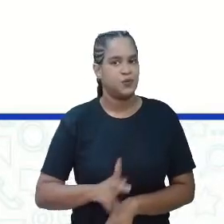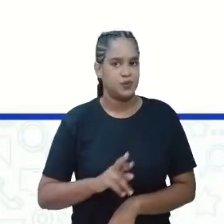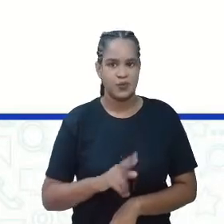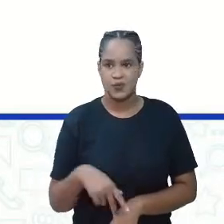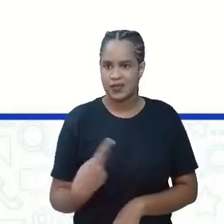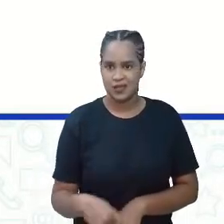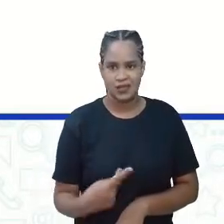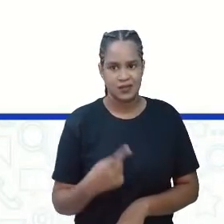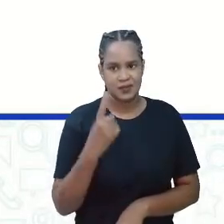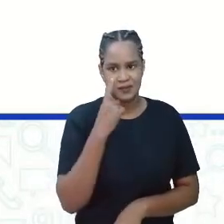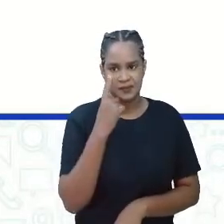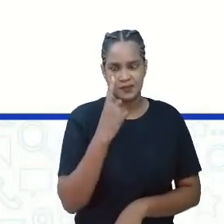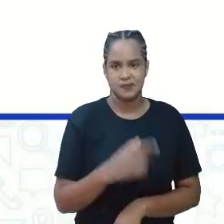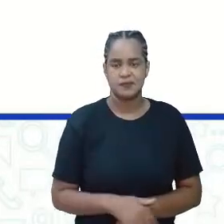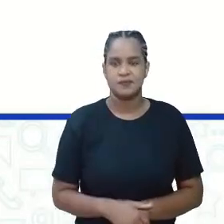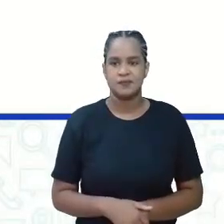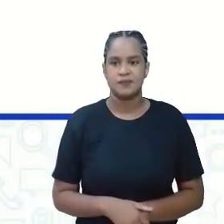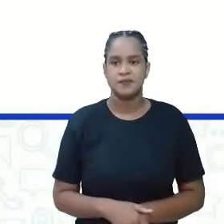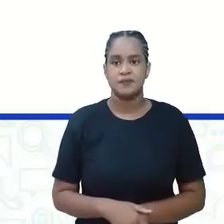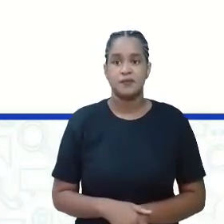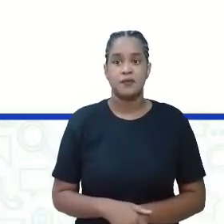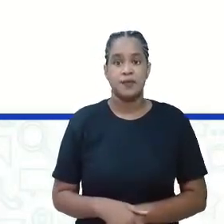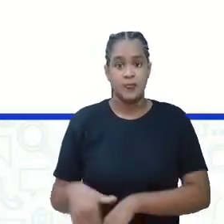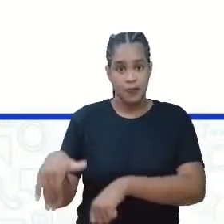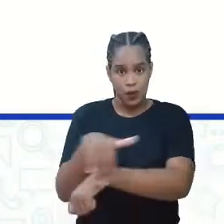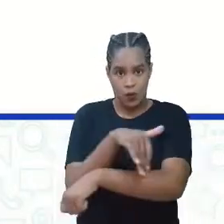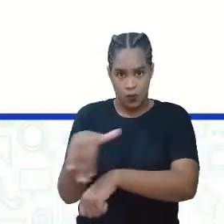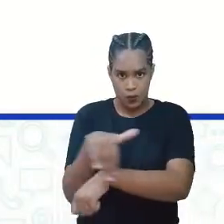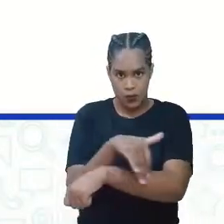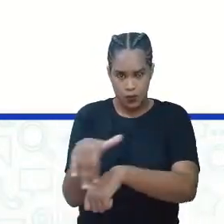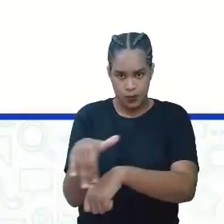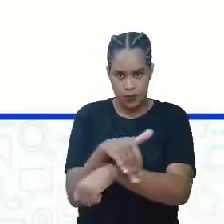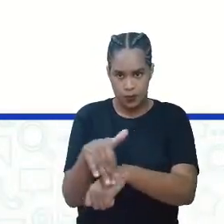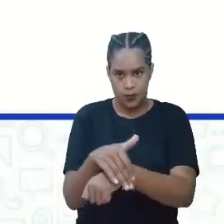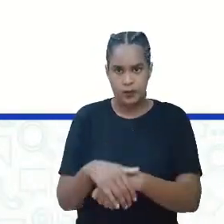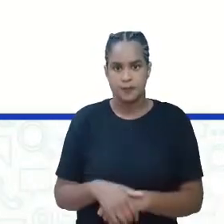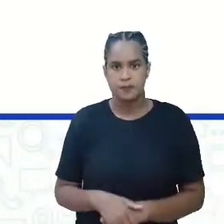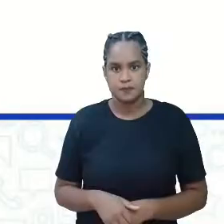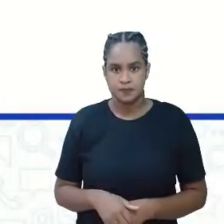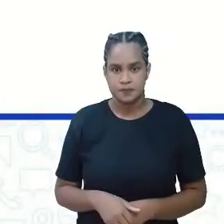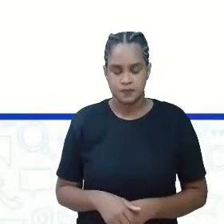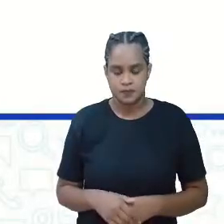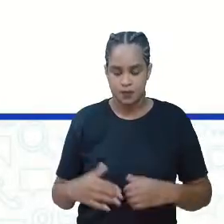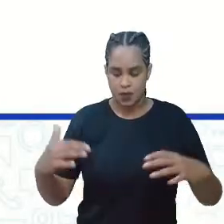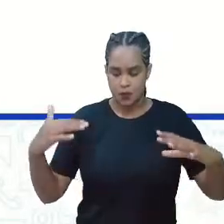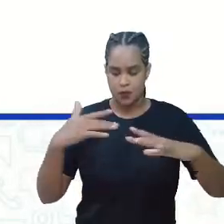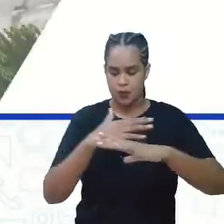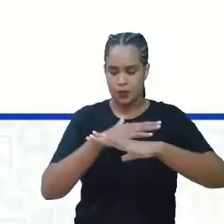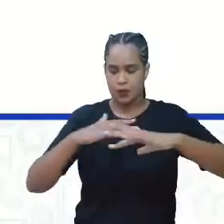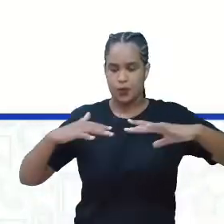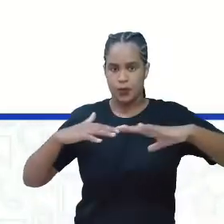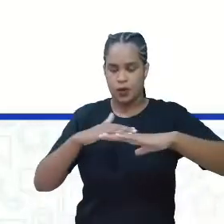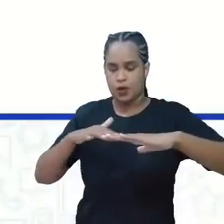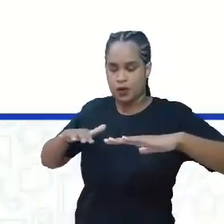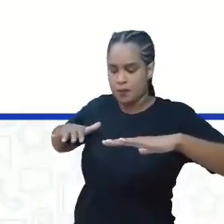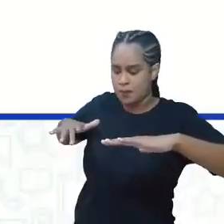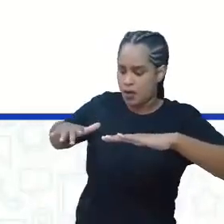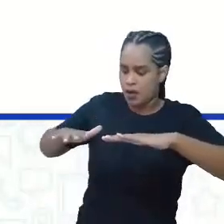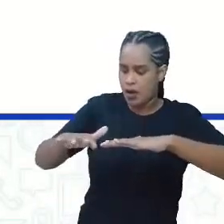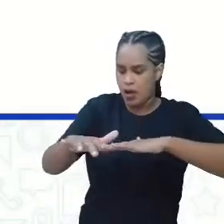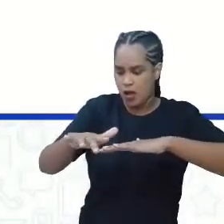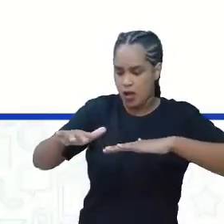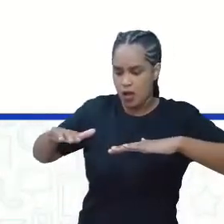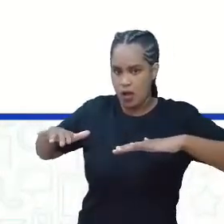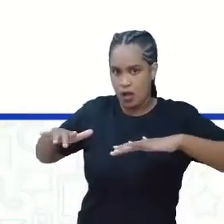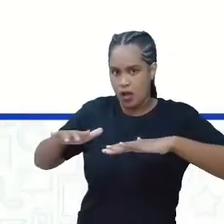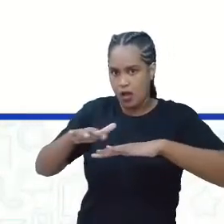tá bom? A gente tem aí, ó, o cruzamento entre algumas avenidas, tá? E a gente pode ter aí o